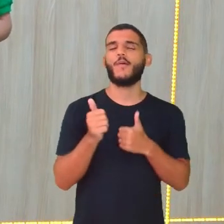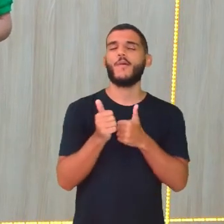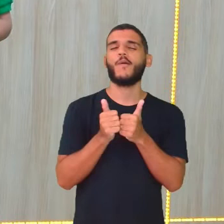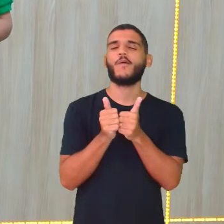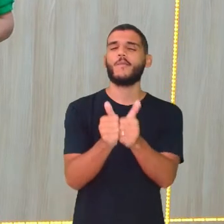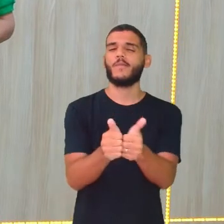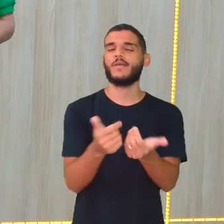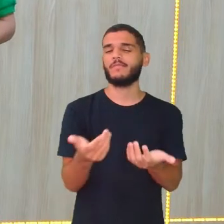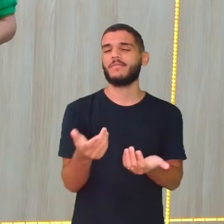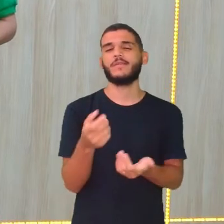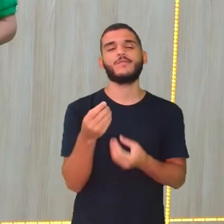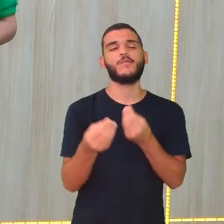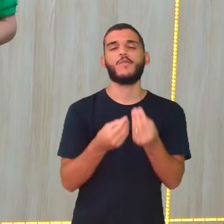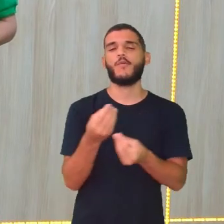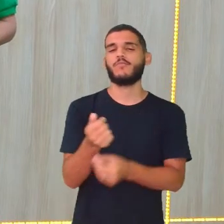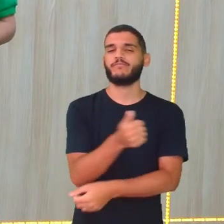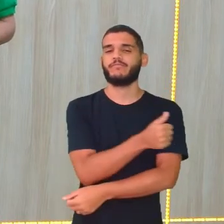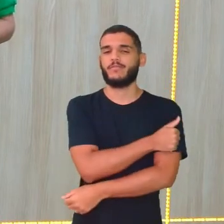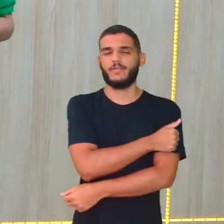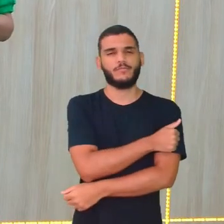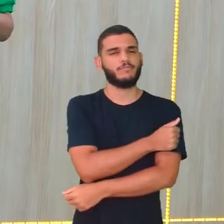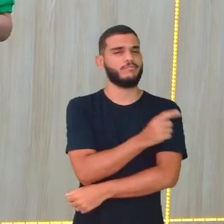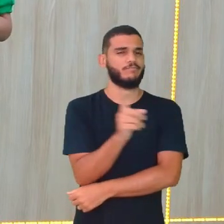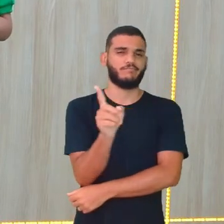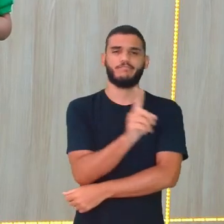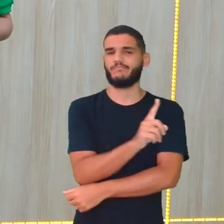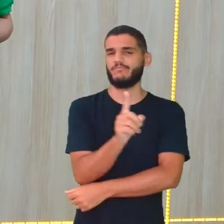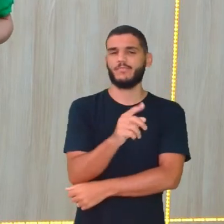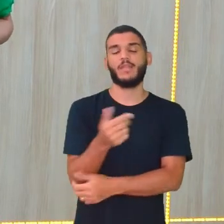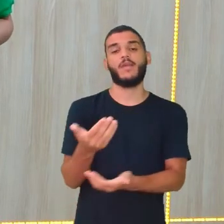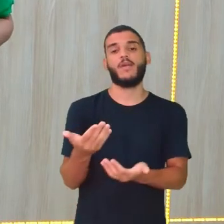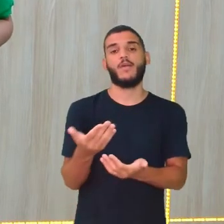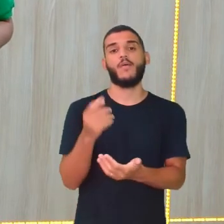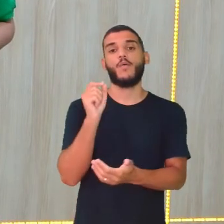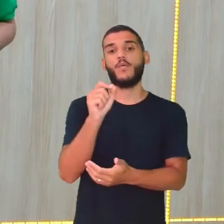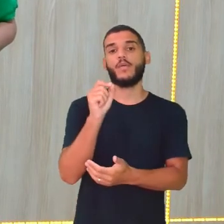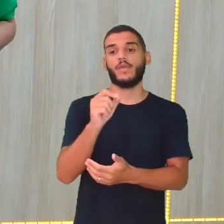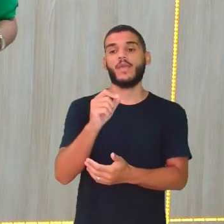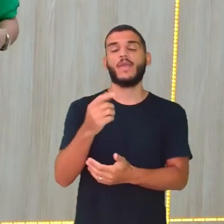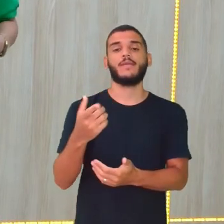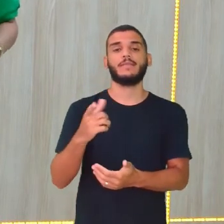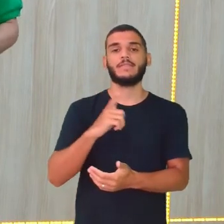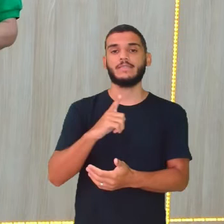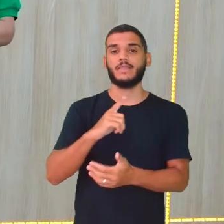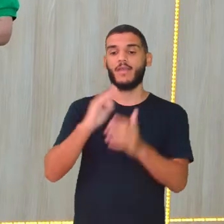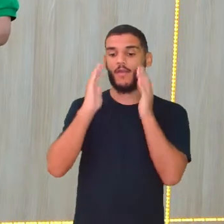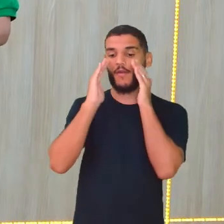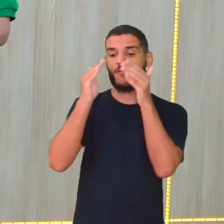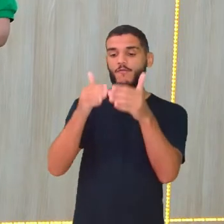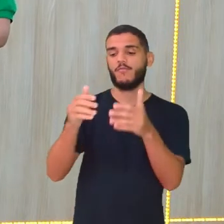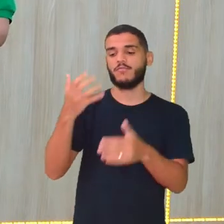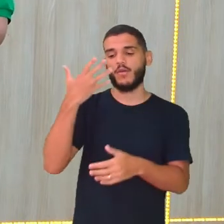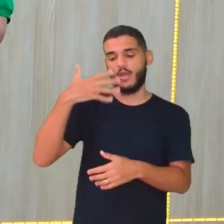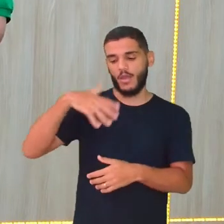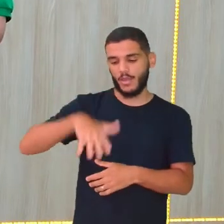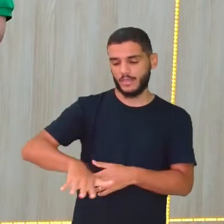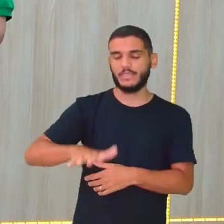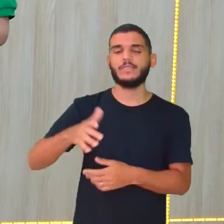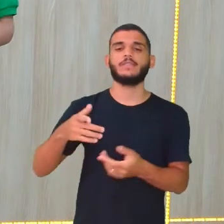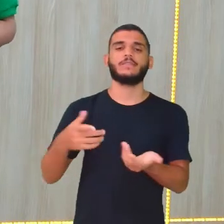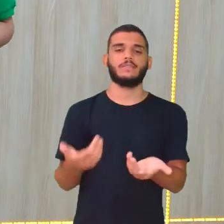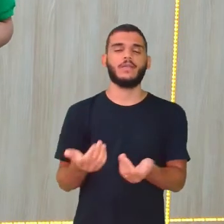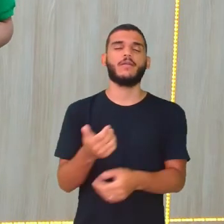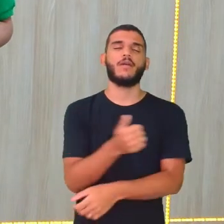acompanhamento para esses estudantes, não é? O atendimento educacional especializado para as crianças, para os